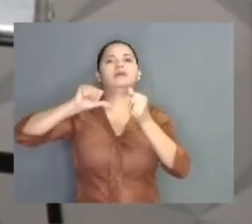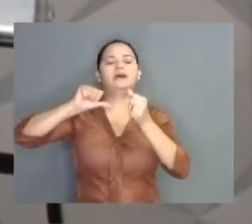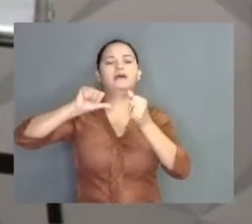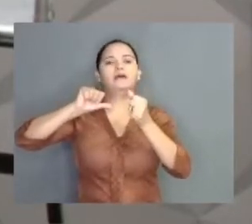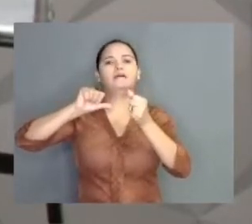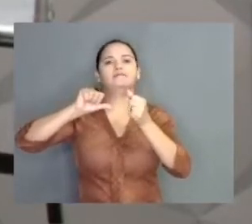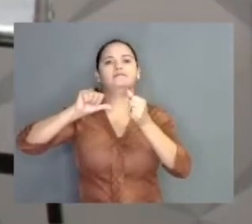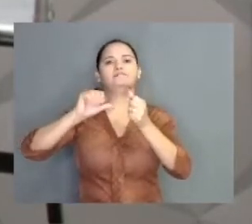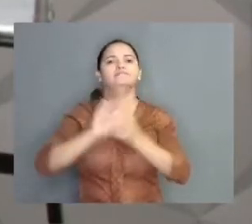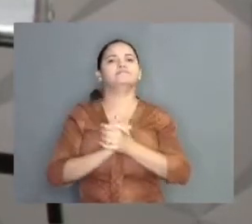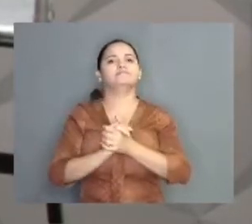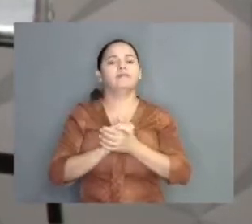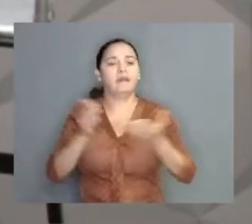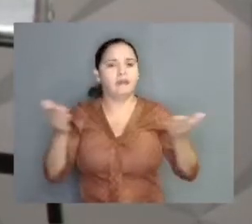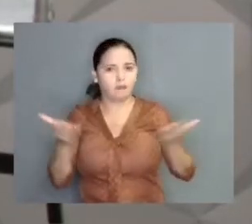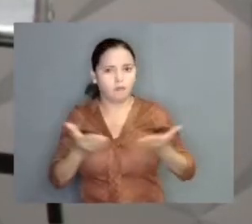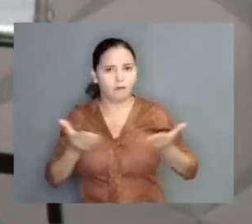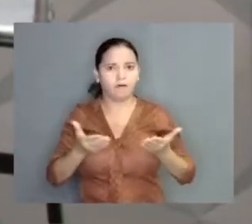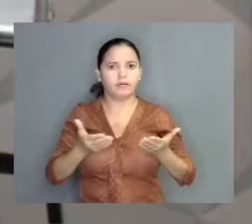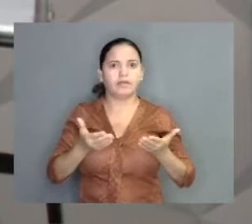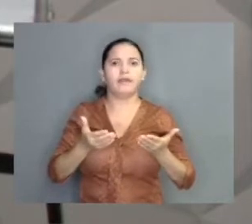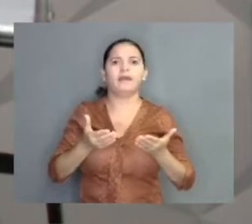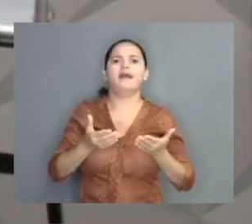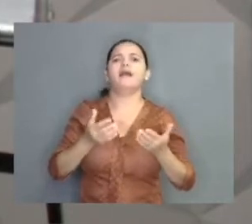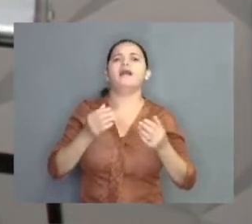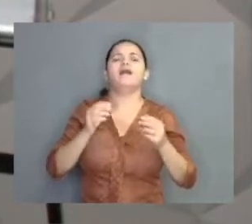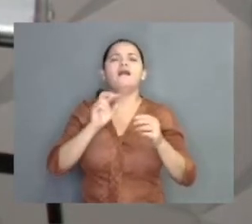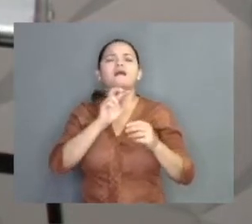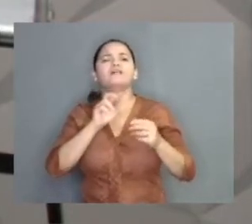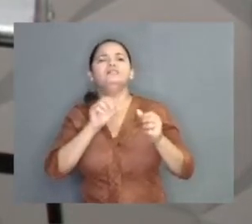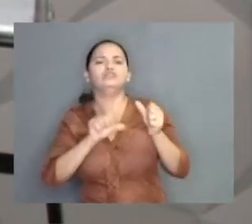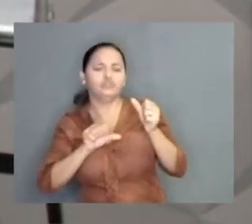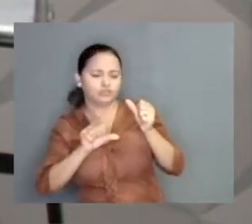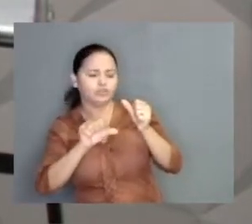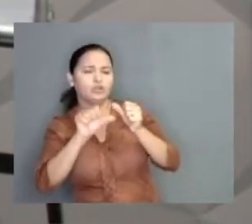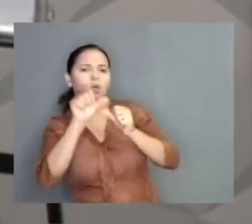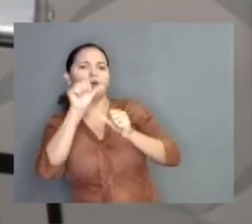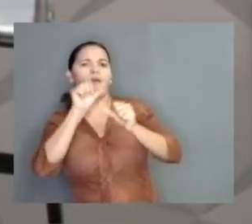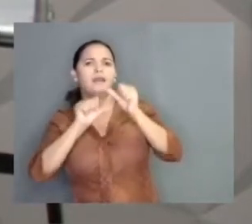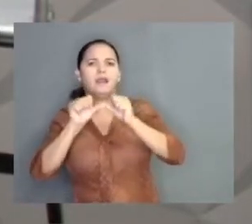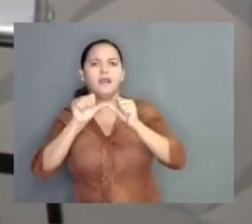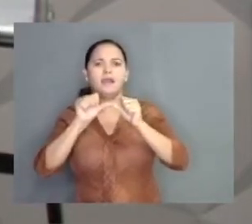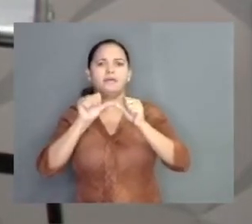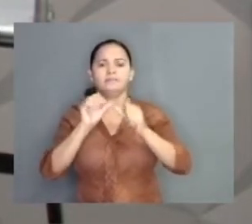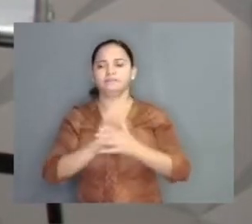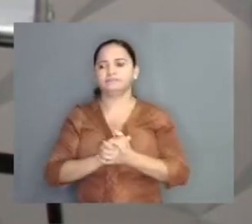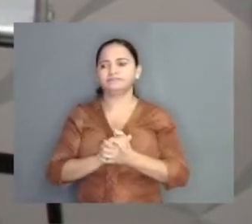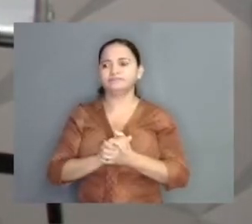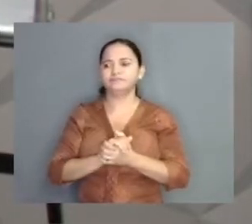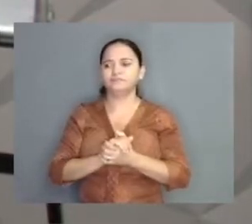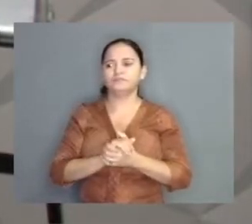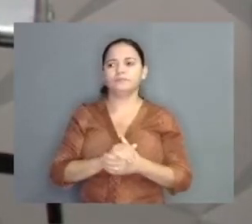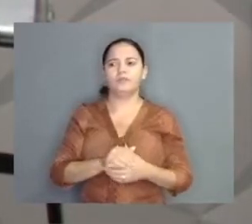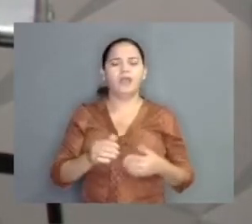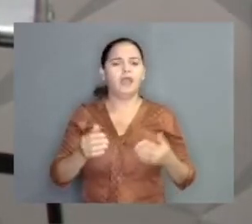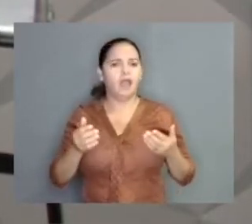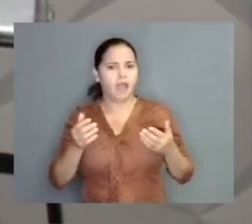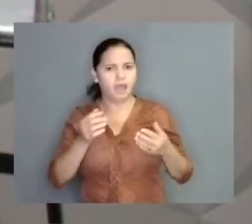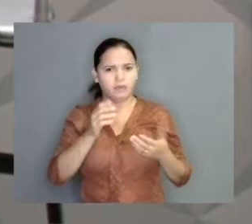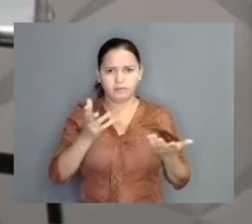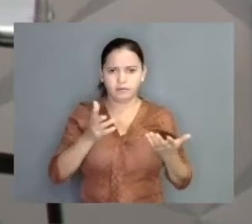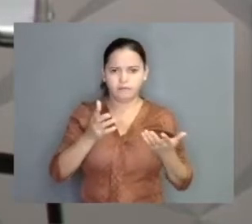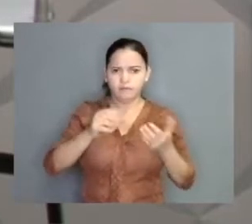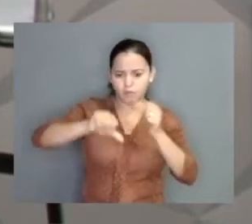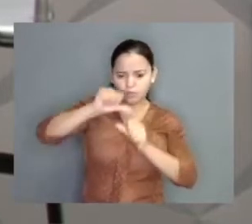número 5 sobre 1? Inverter, trocar as posições. Então, ó, 5 sobre 1